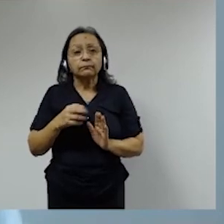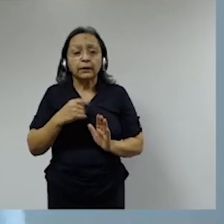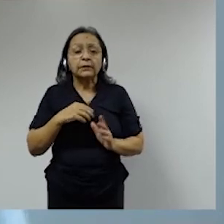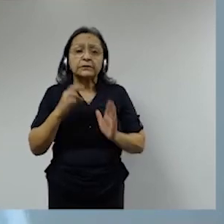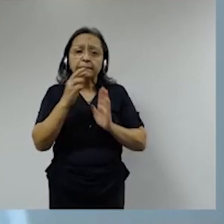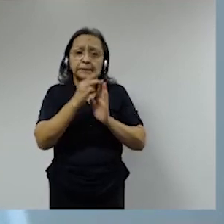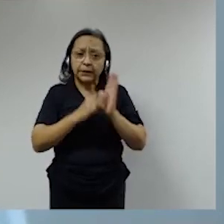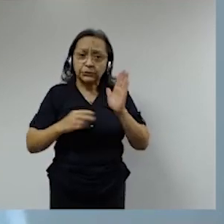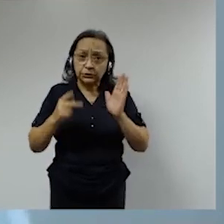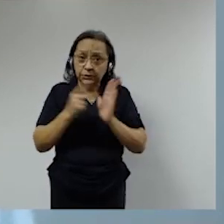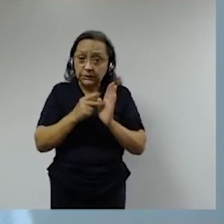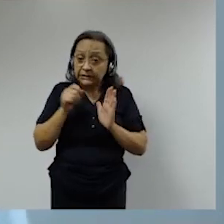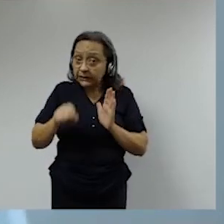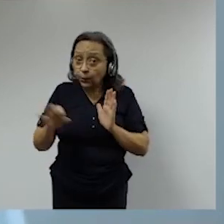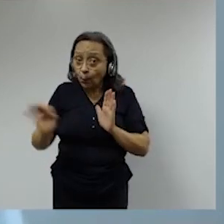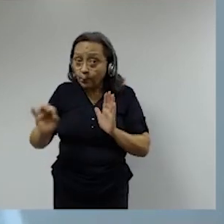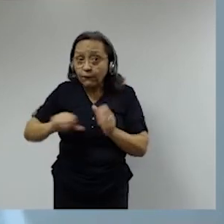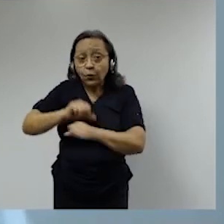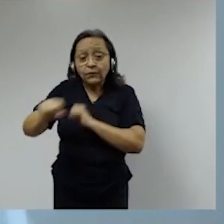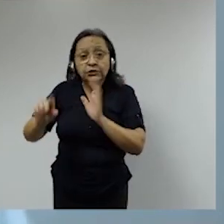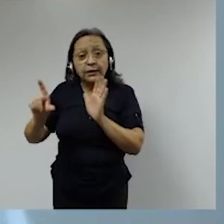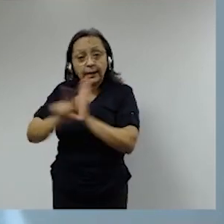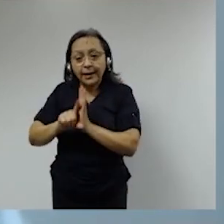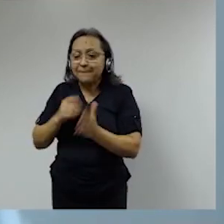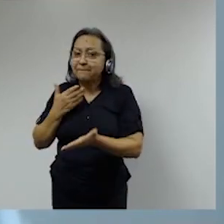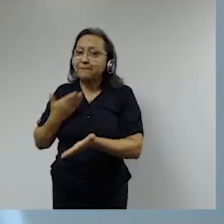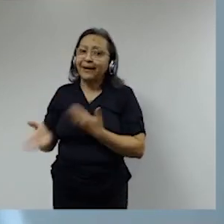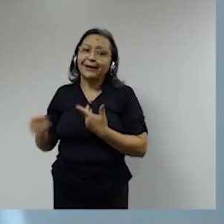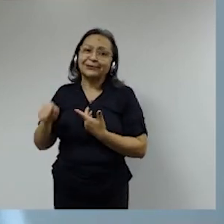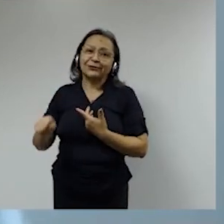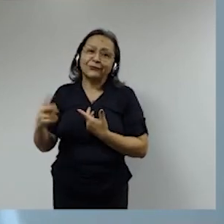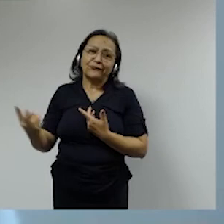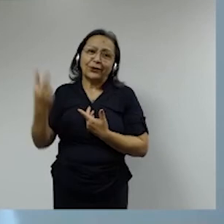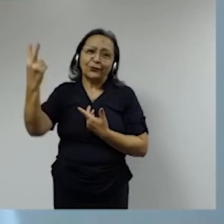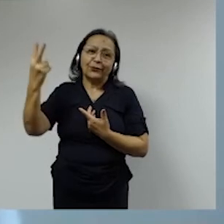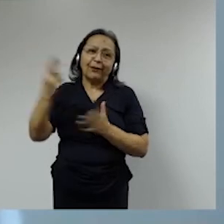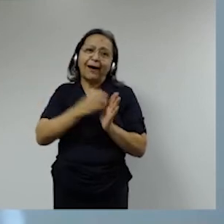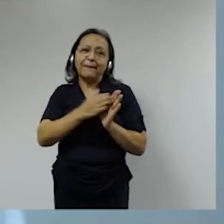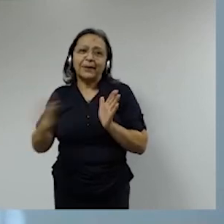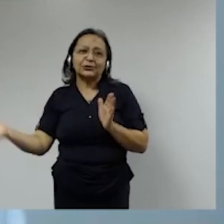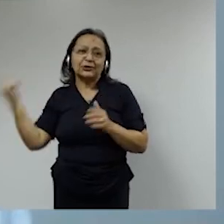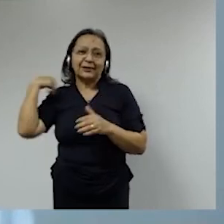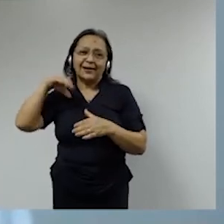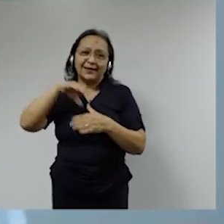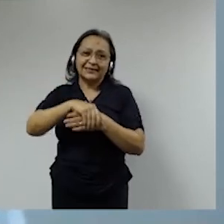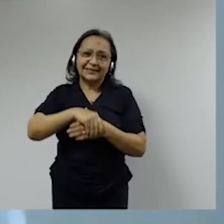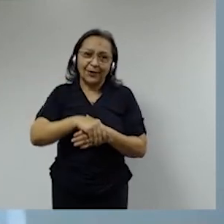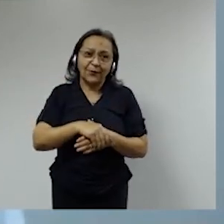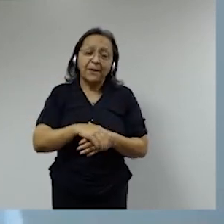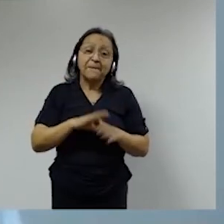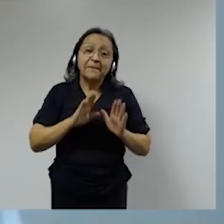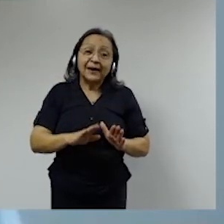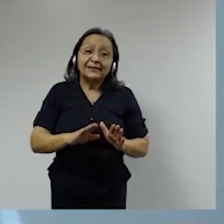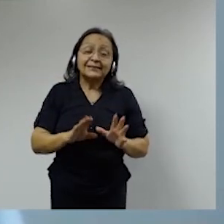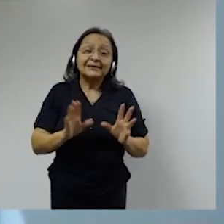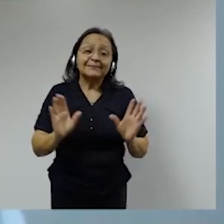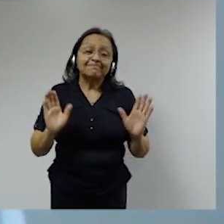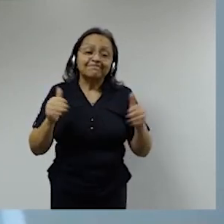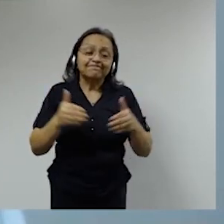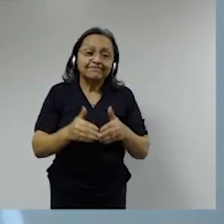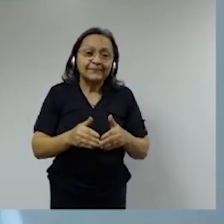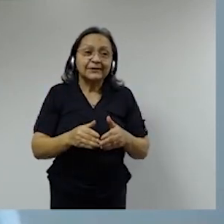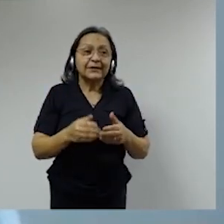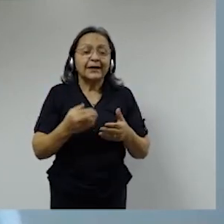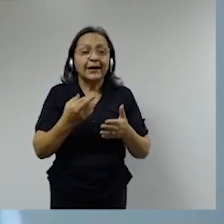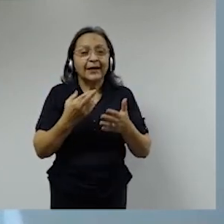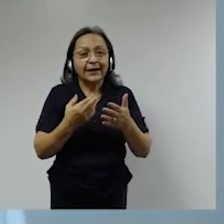medidas provisórias que não forem convertidas em lei perdem eficácia desde a sua edição. No entanto, em se tratando de revogação